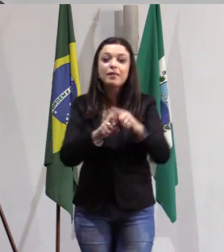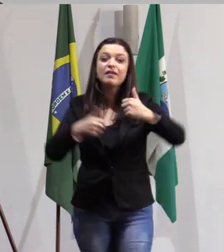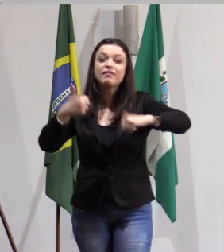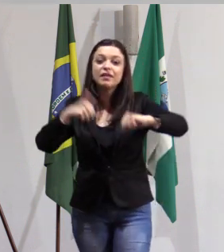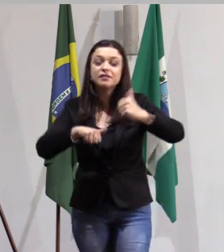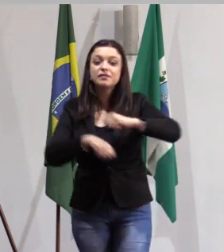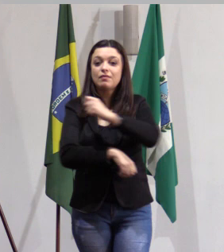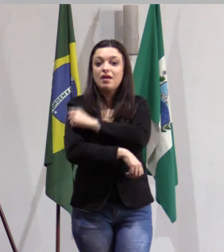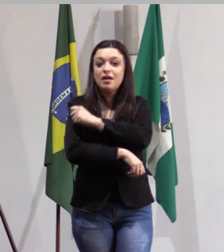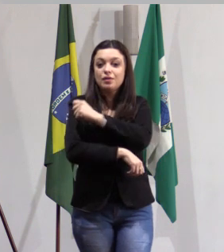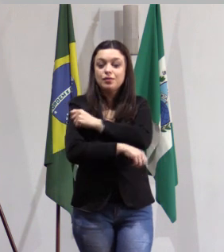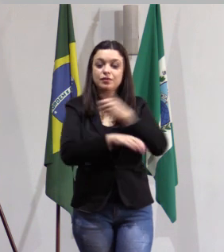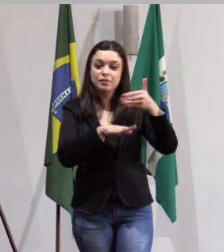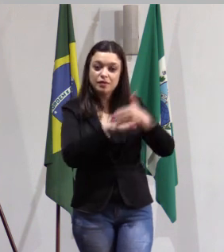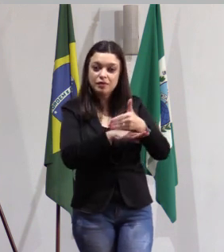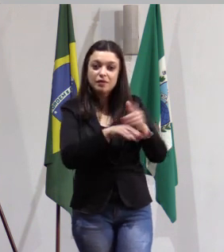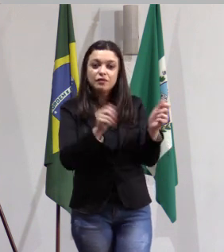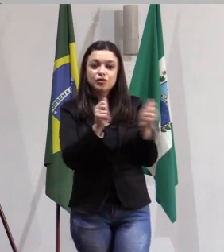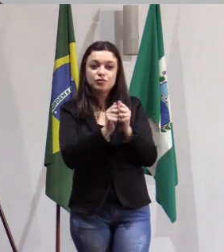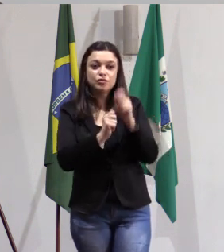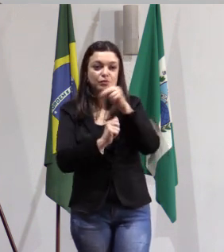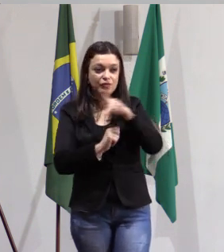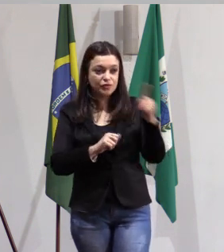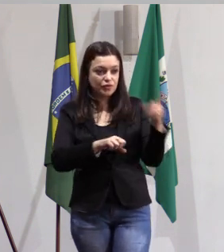com os professores e disciplinas.